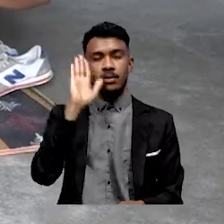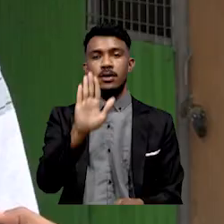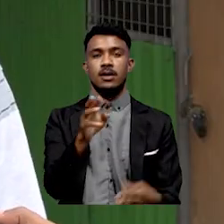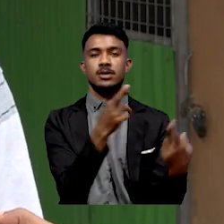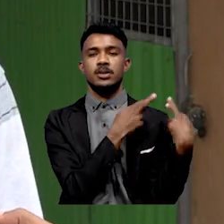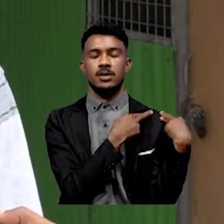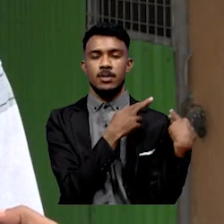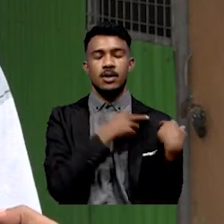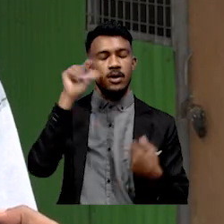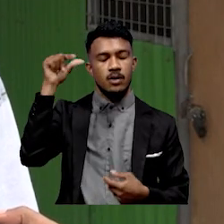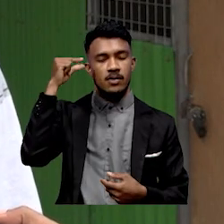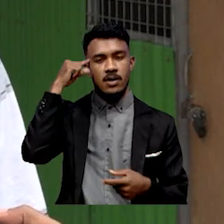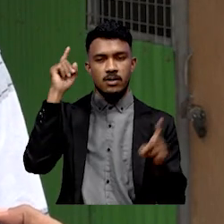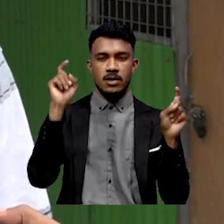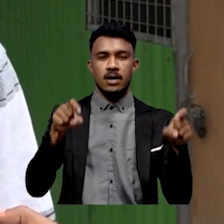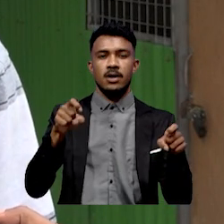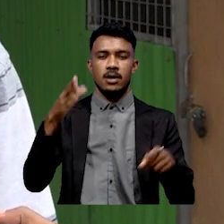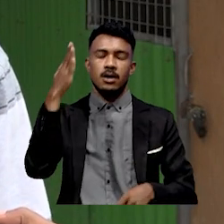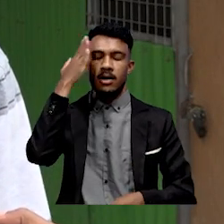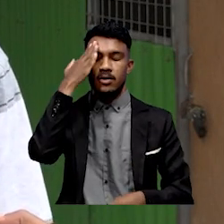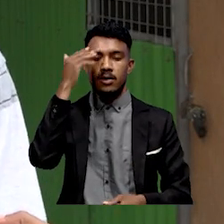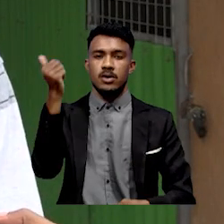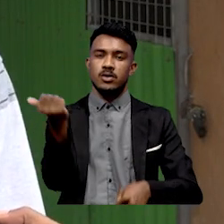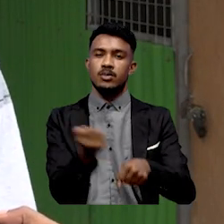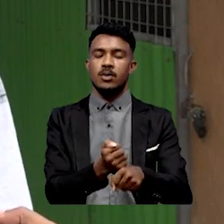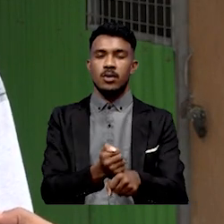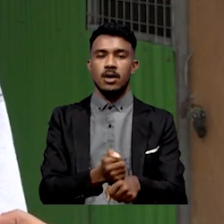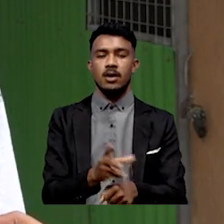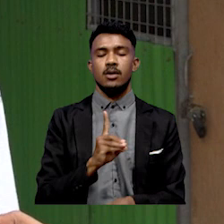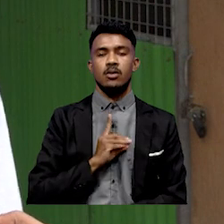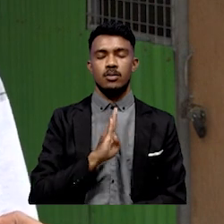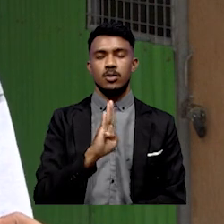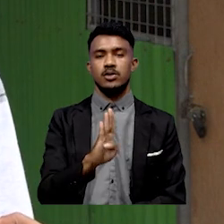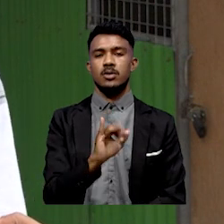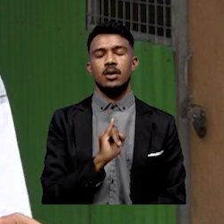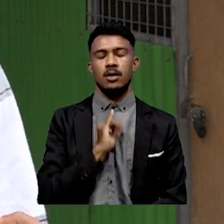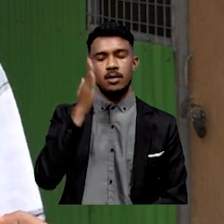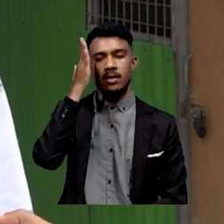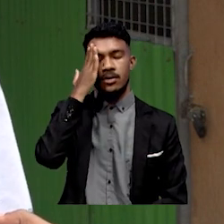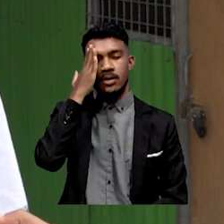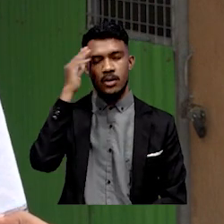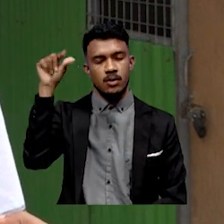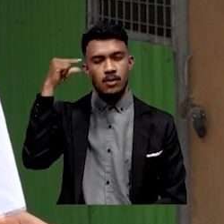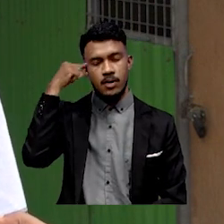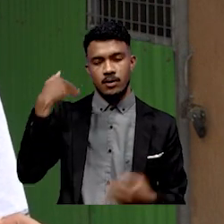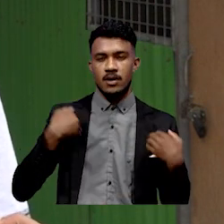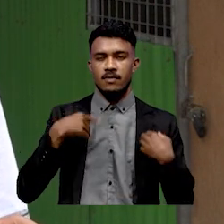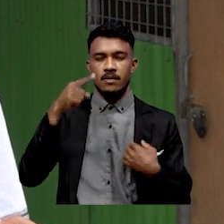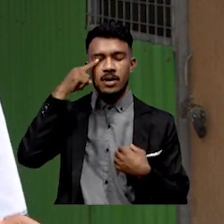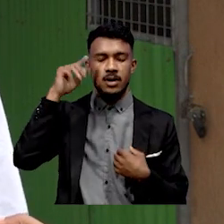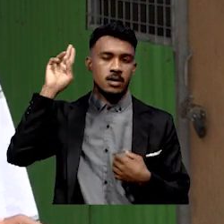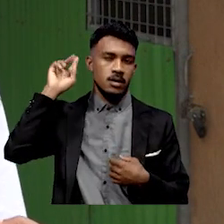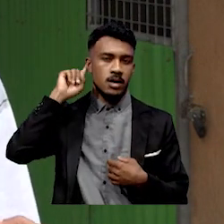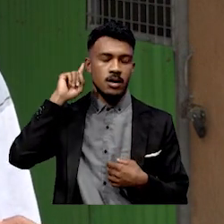Atu governo tem que mos hanoi na tu suporta Don Bosco. Aunei governo ia mata ni atilu na tuare saida mak bele